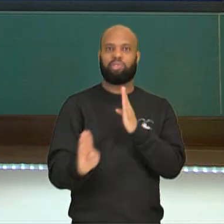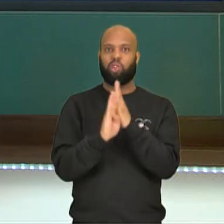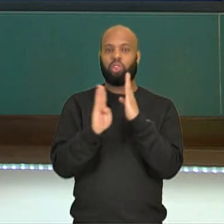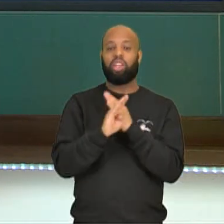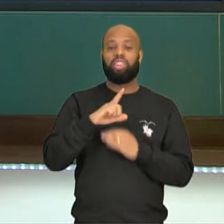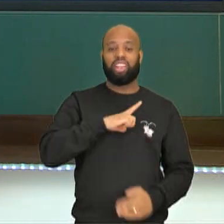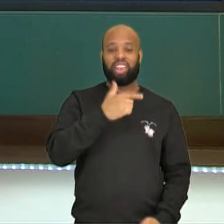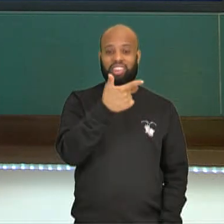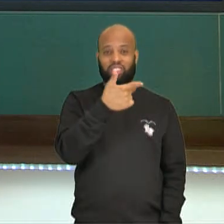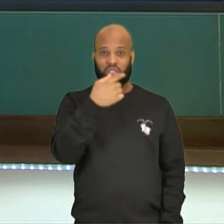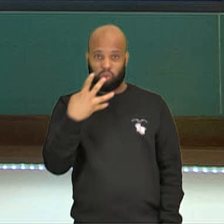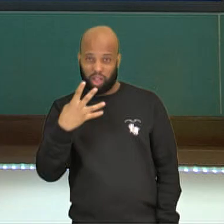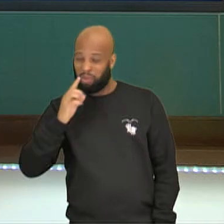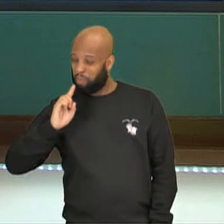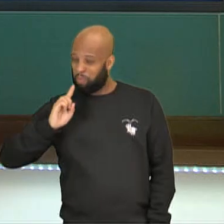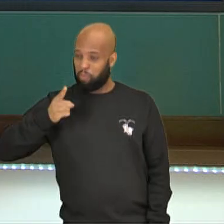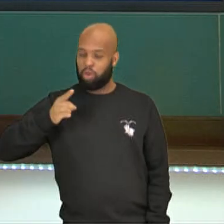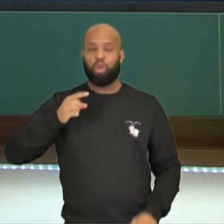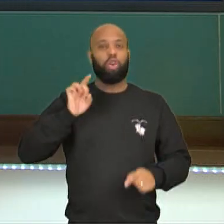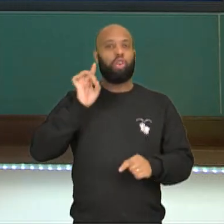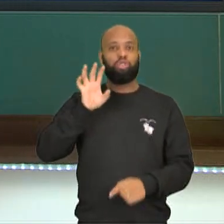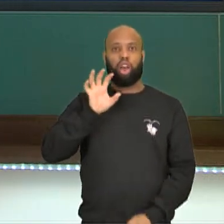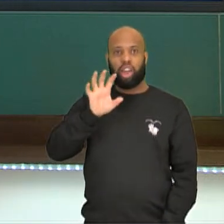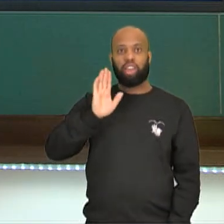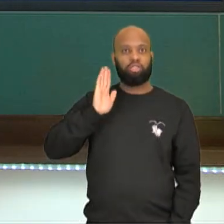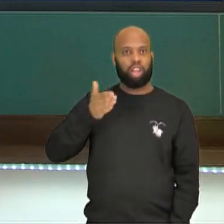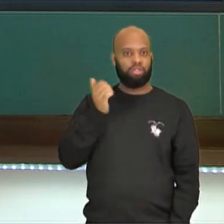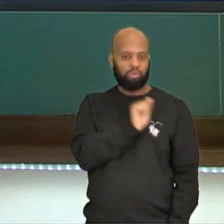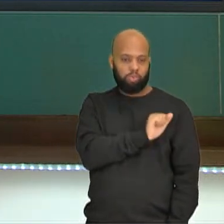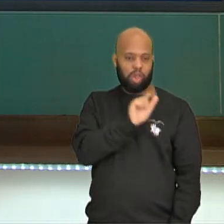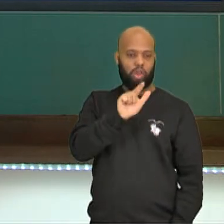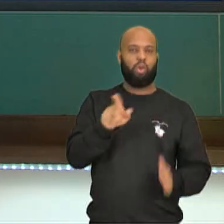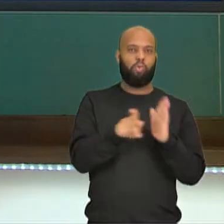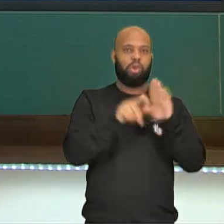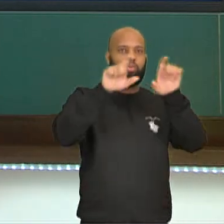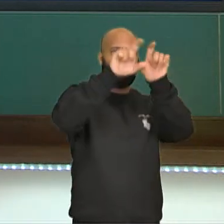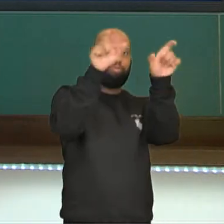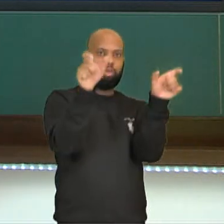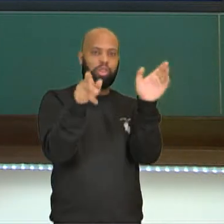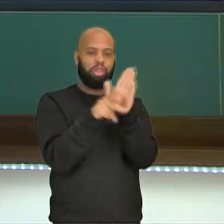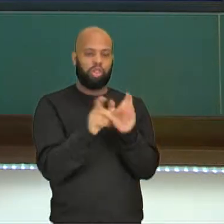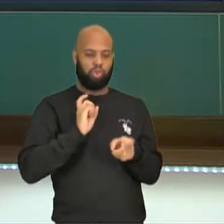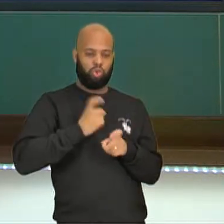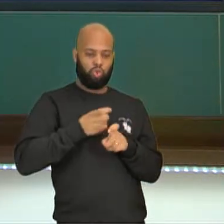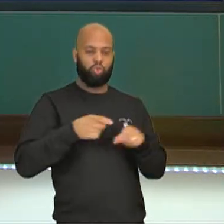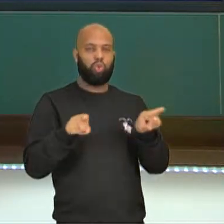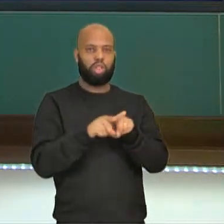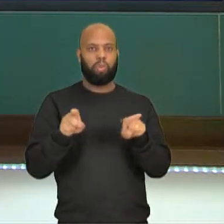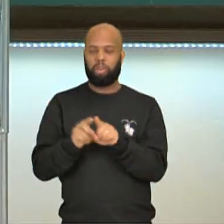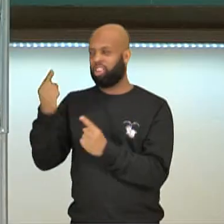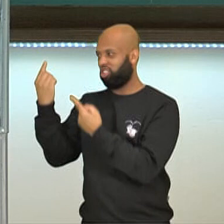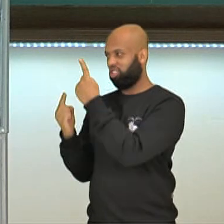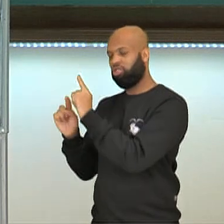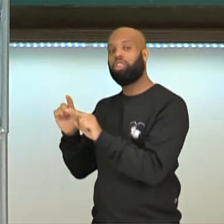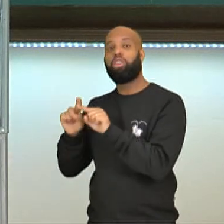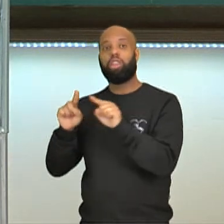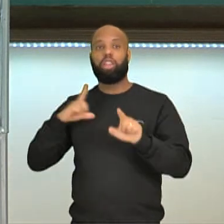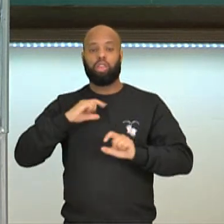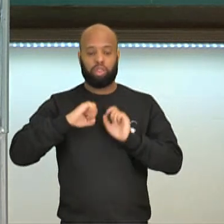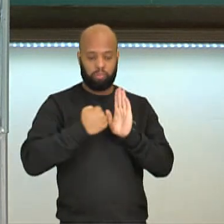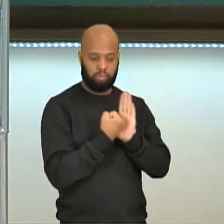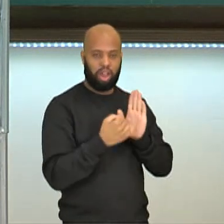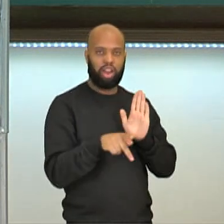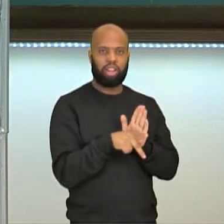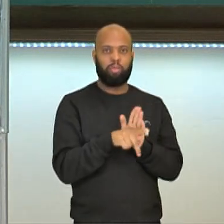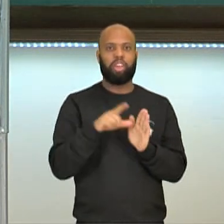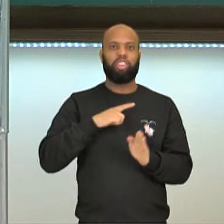24.000 anos. Só as pontas de lança já ganharam do Estreito de Clovis, do Estreito de Bering, né, da região de Clovis ali e do Monte Verde. Marcas de